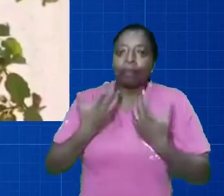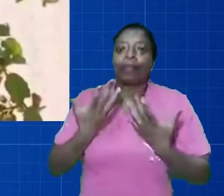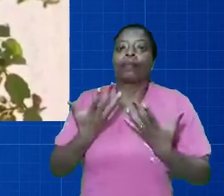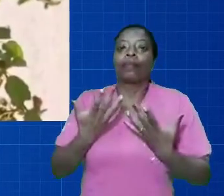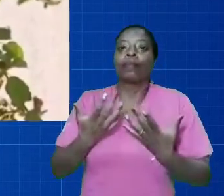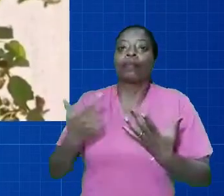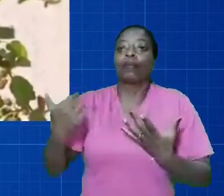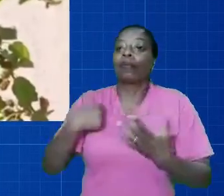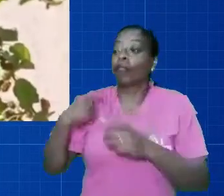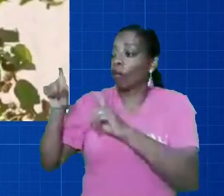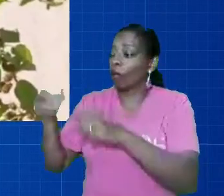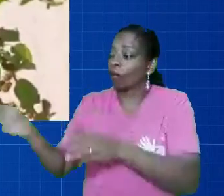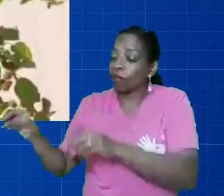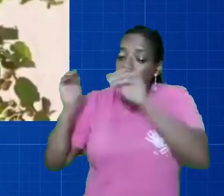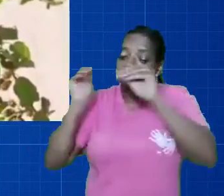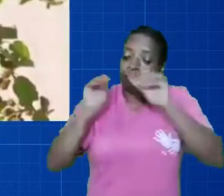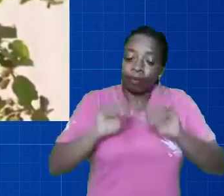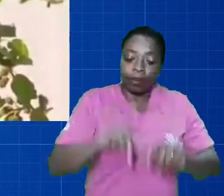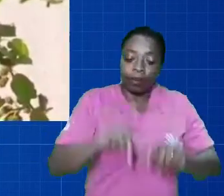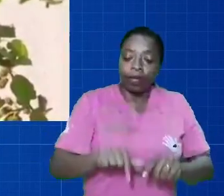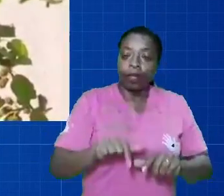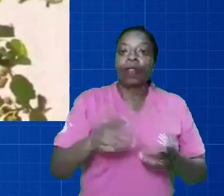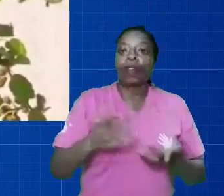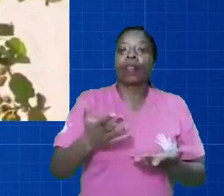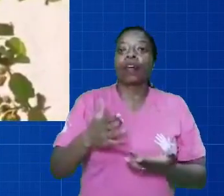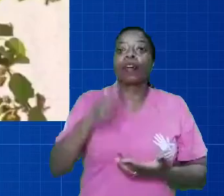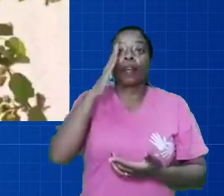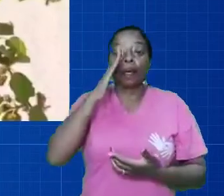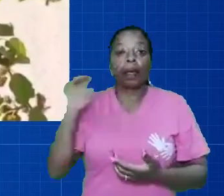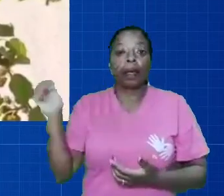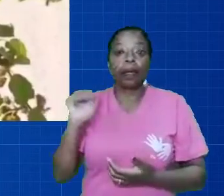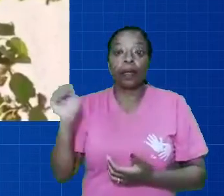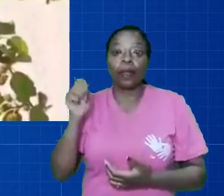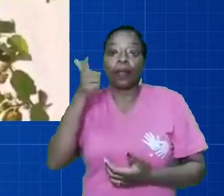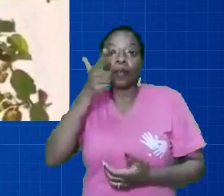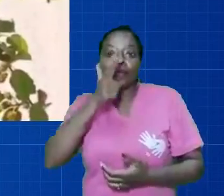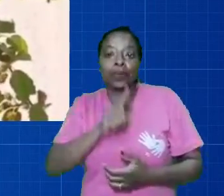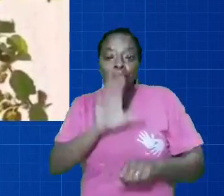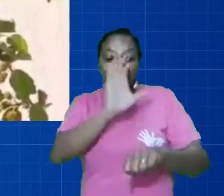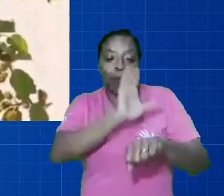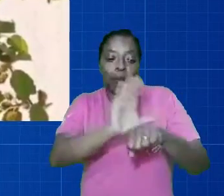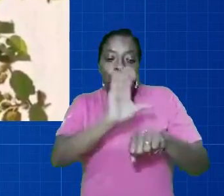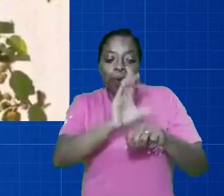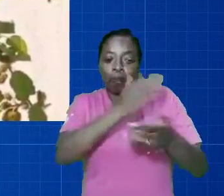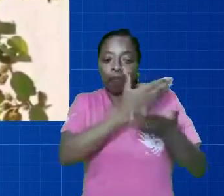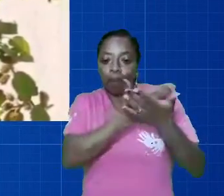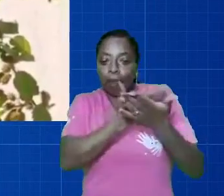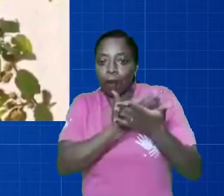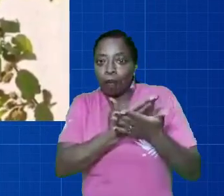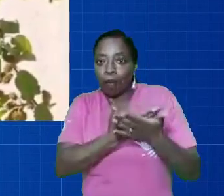participar daquele curso de teatro foi extremamente significativo. Além do que